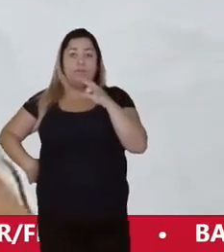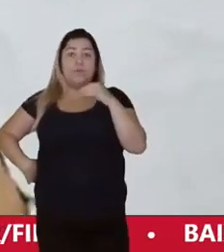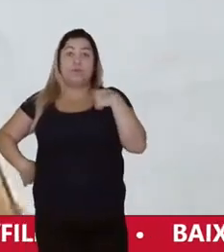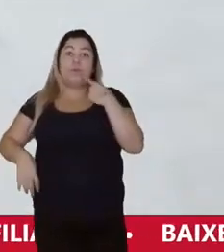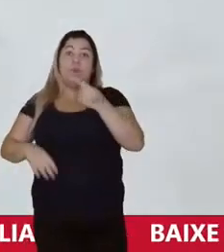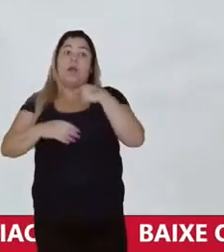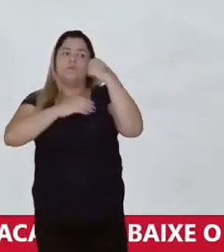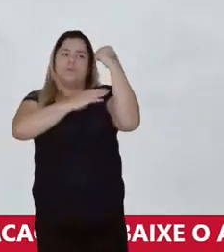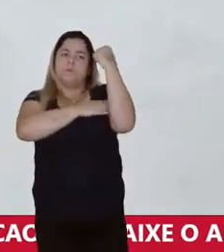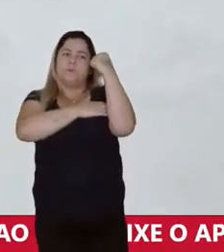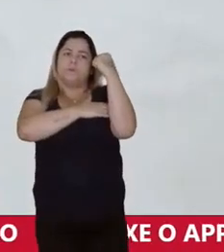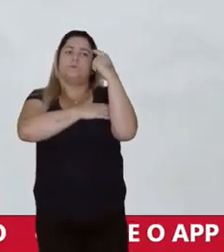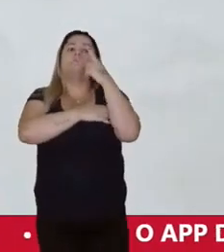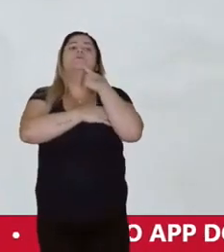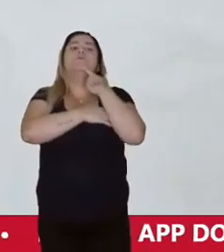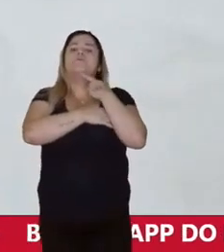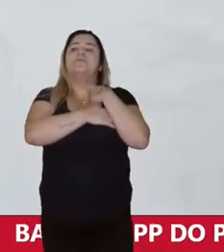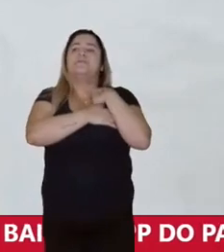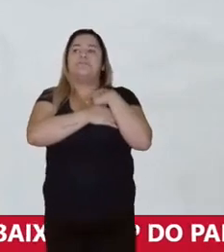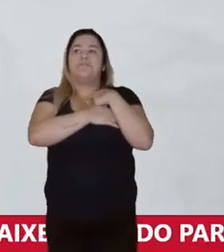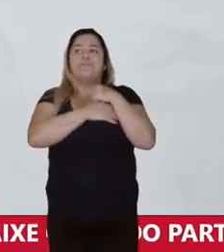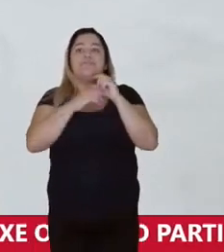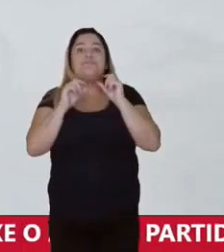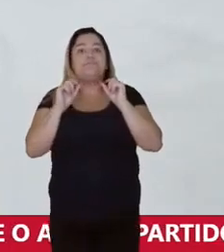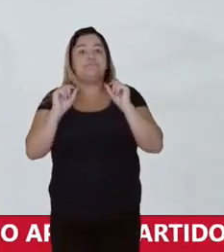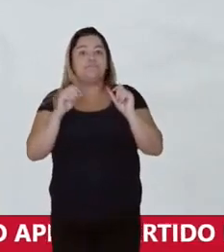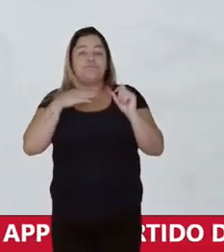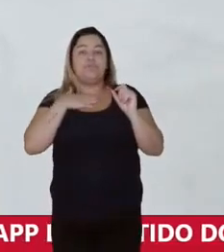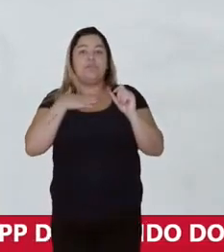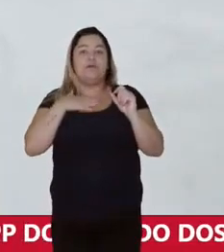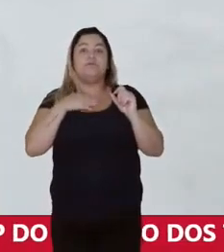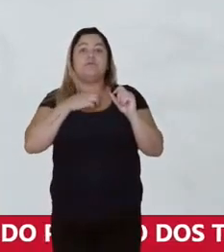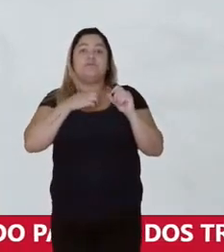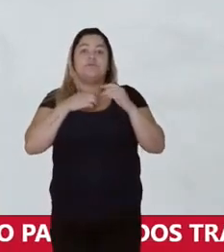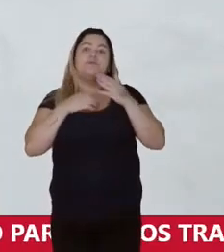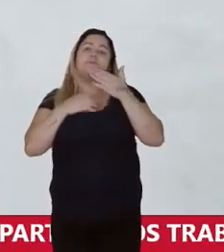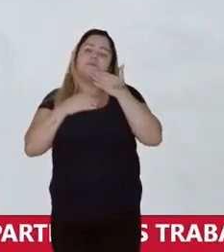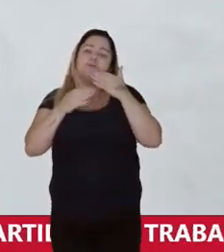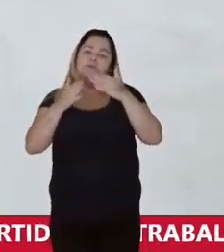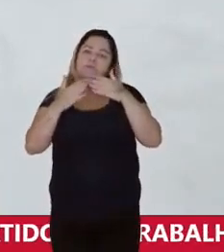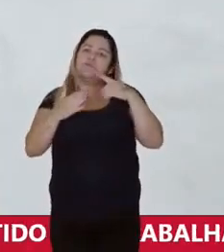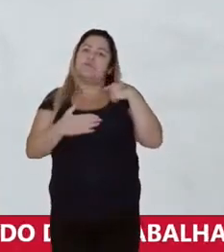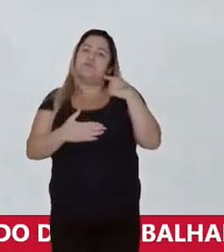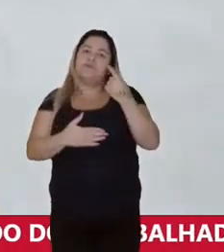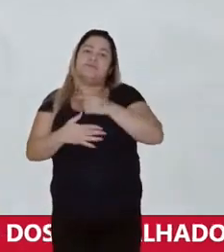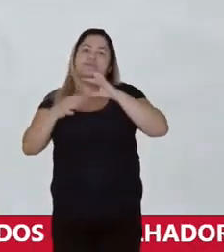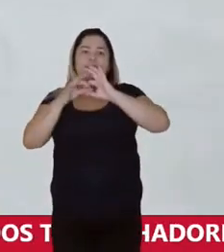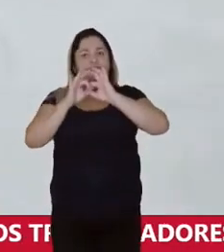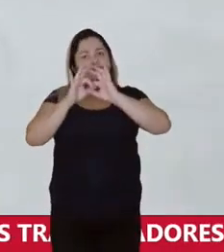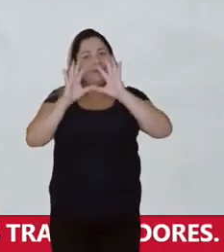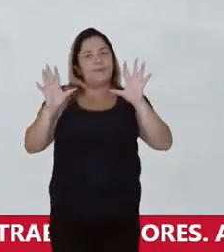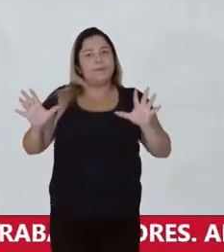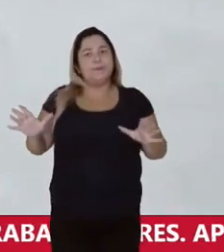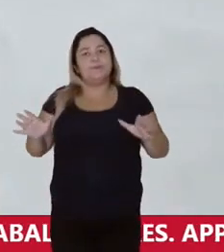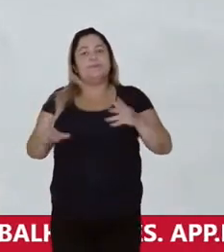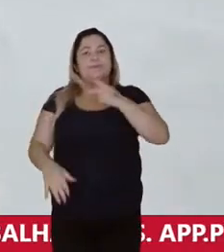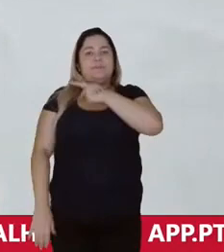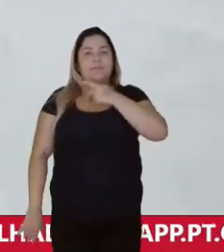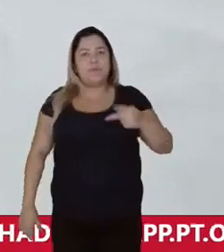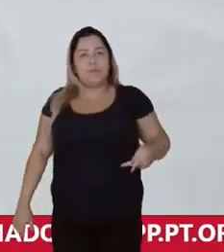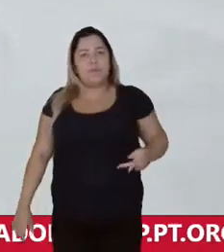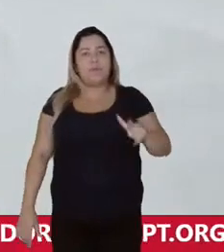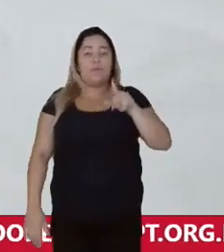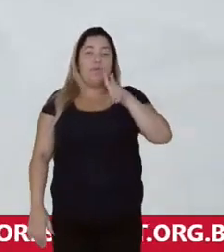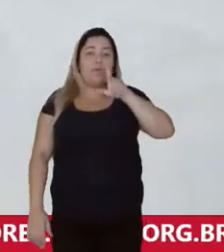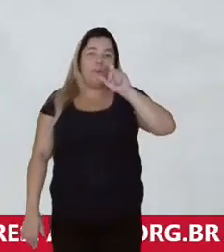militância mais deseja, além do que foi pedido por todos nós, a liberdade do presidente Lula, a